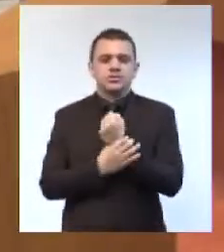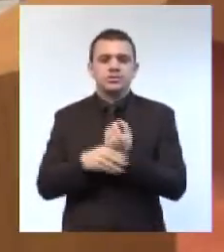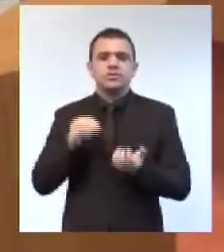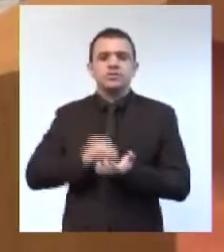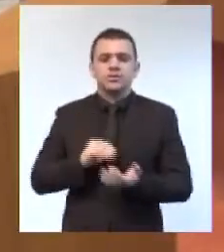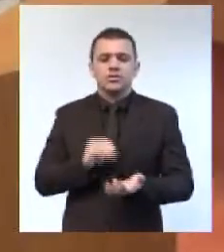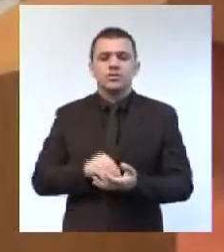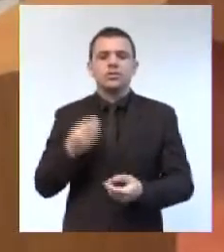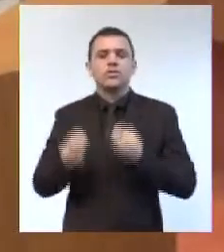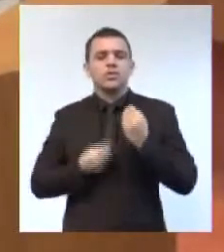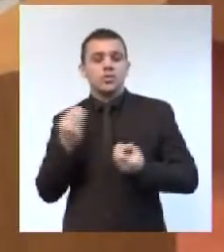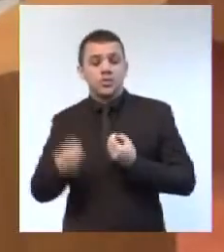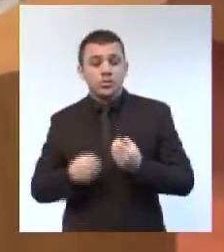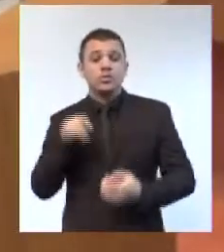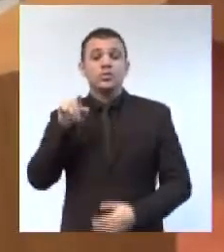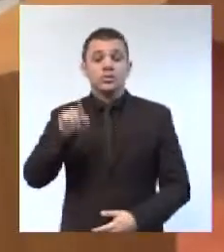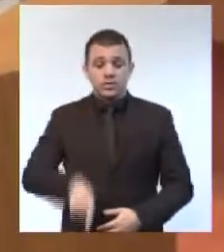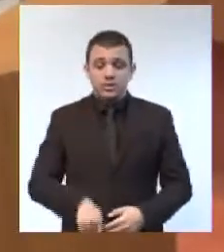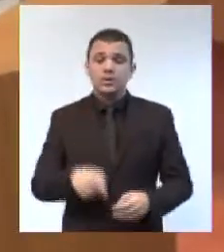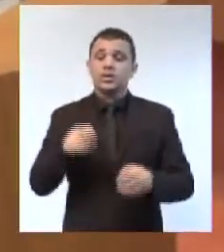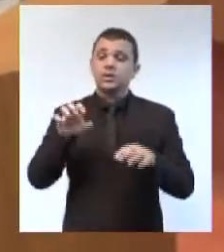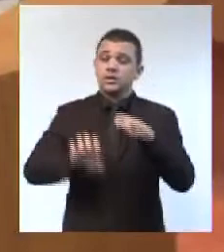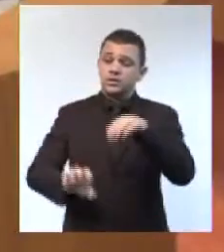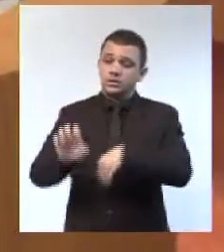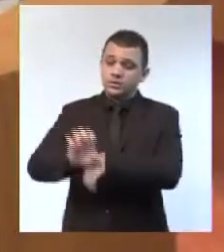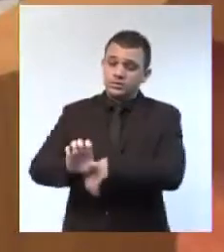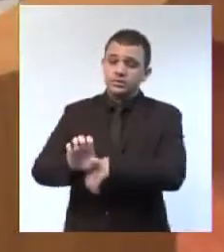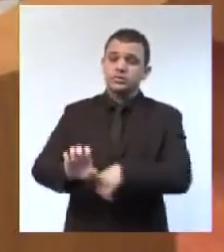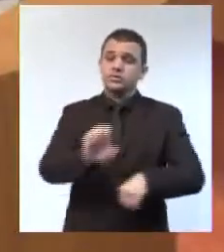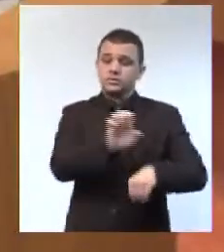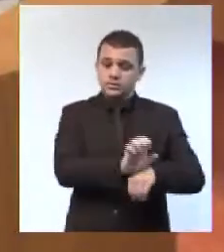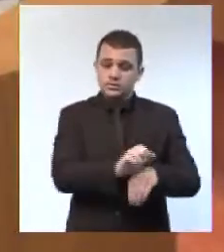dos estados. O tráfico de drogas vem de um estado por outro,